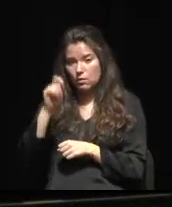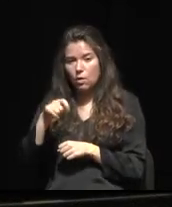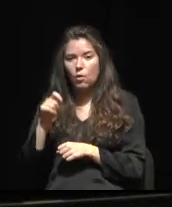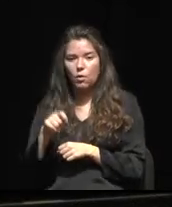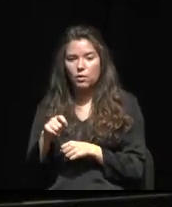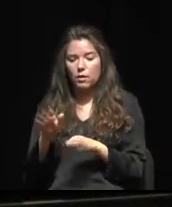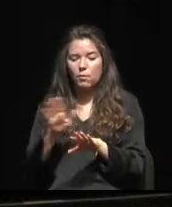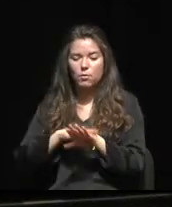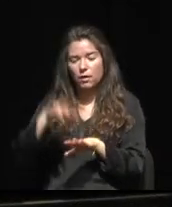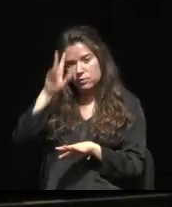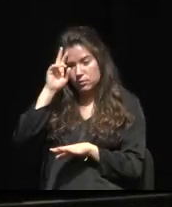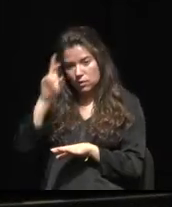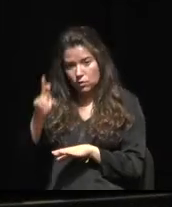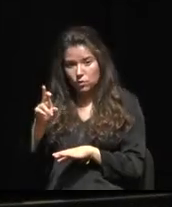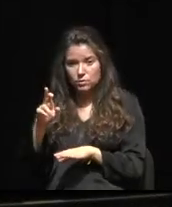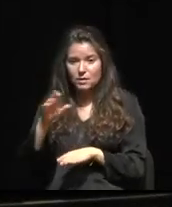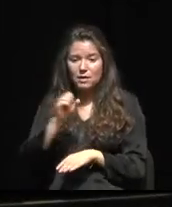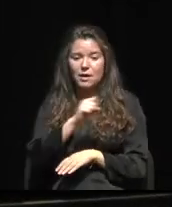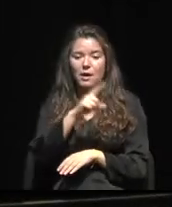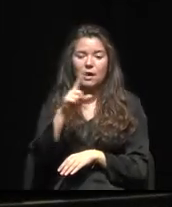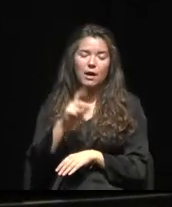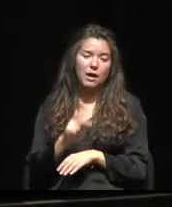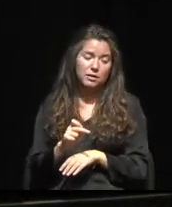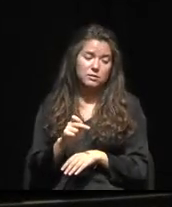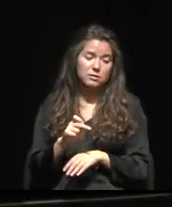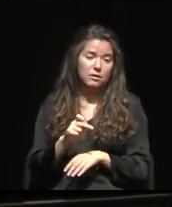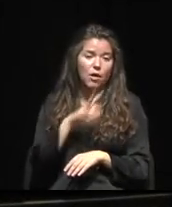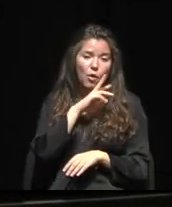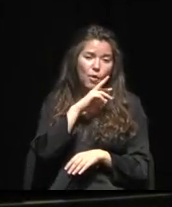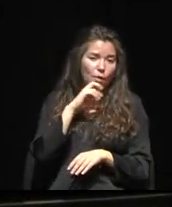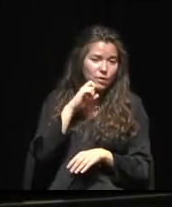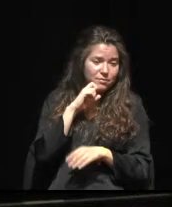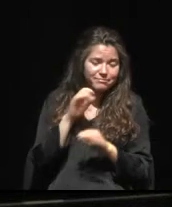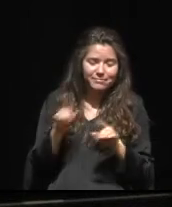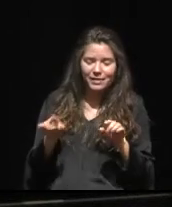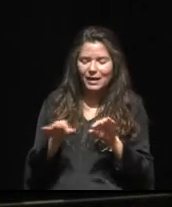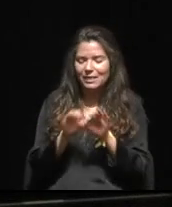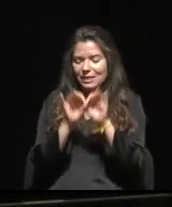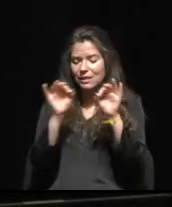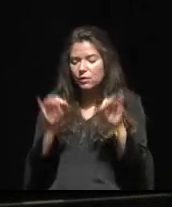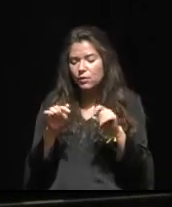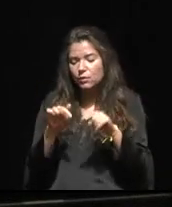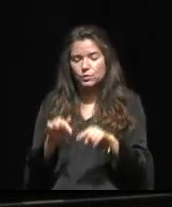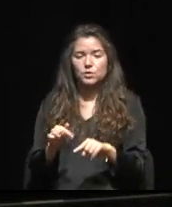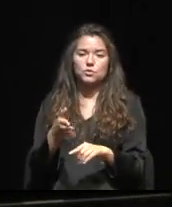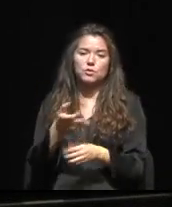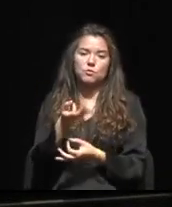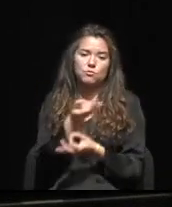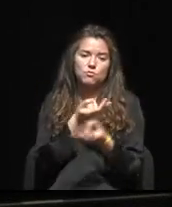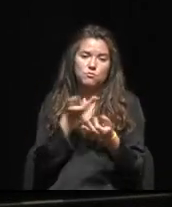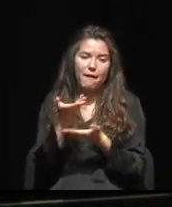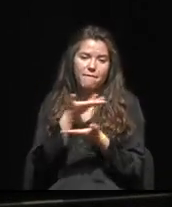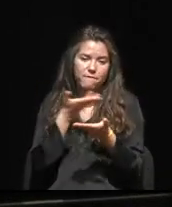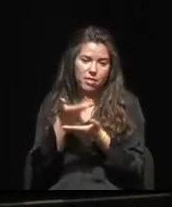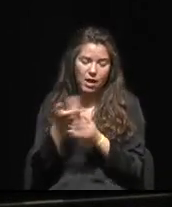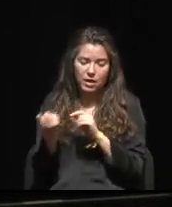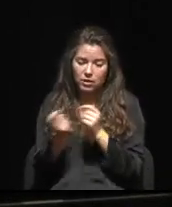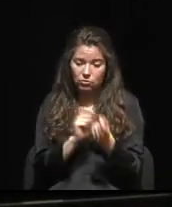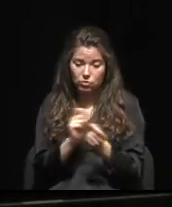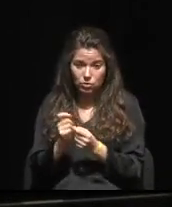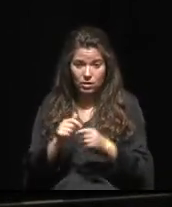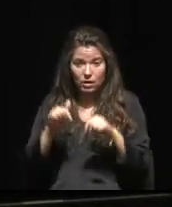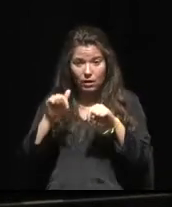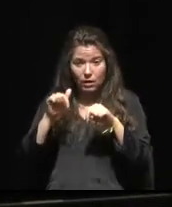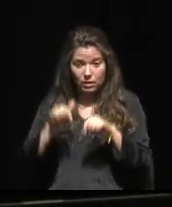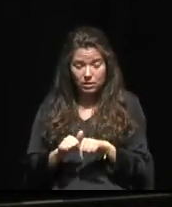criminosos no caso da Faixa de Gaza com Israel é Exatamente isto que está em causa e é isto que está em causa e